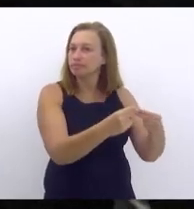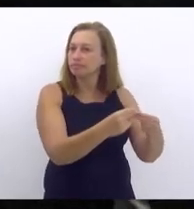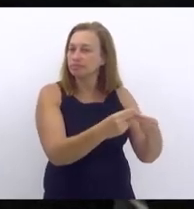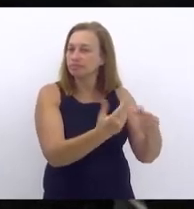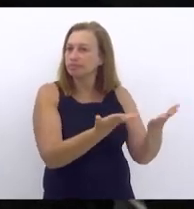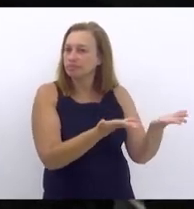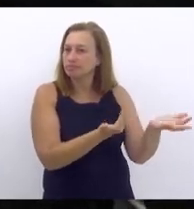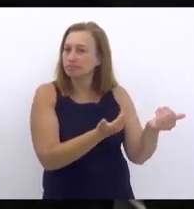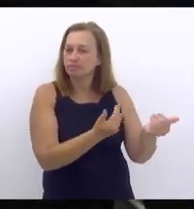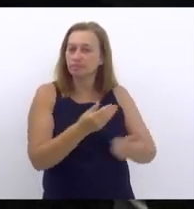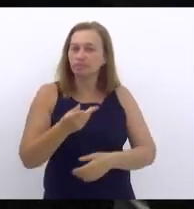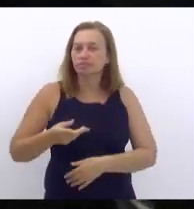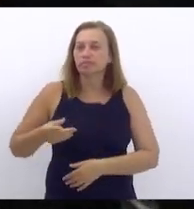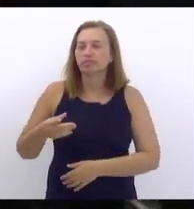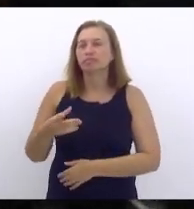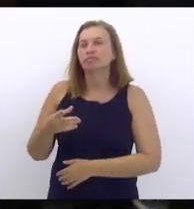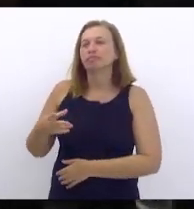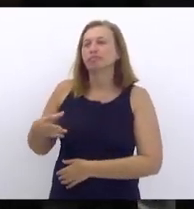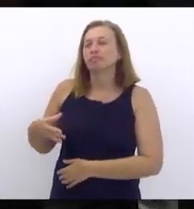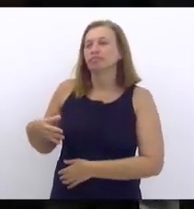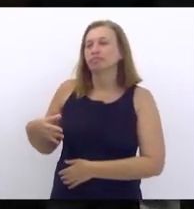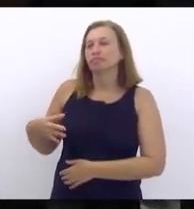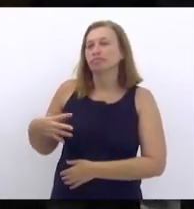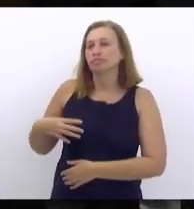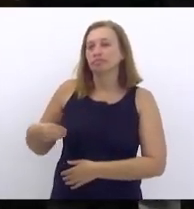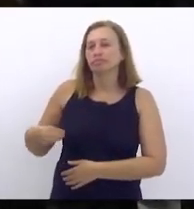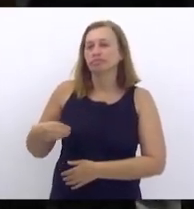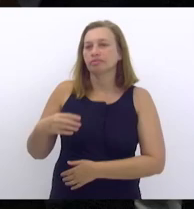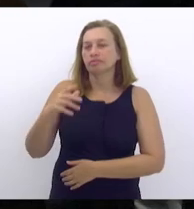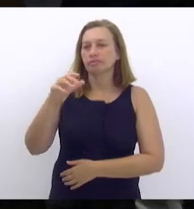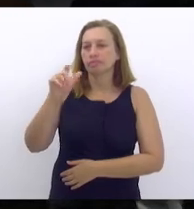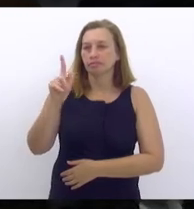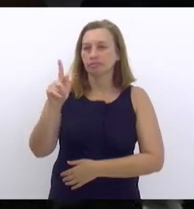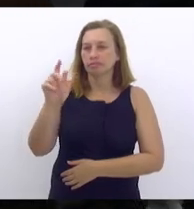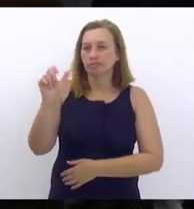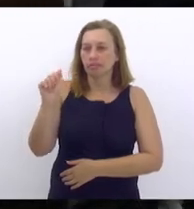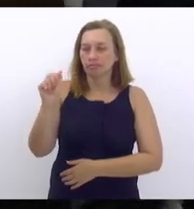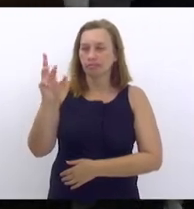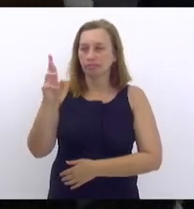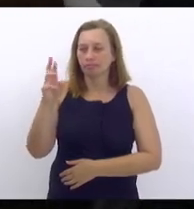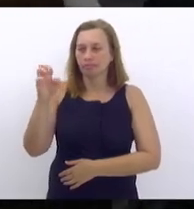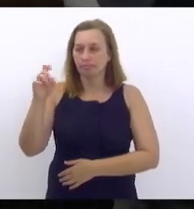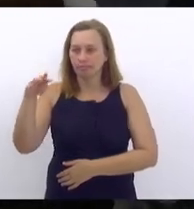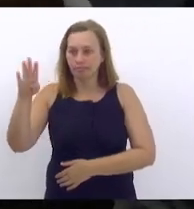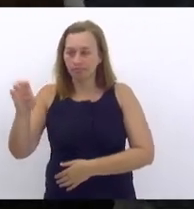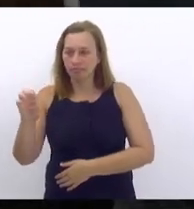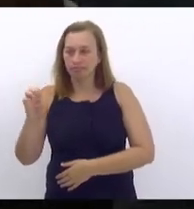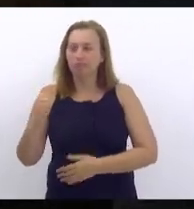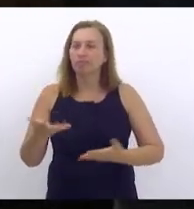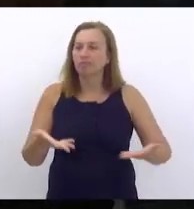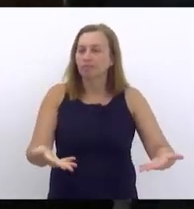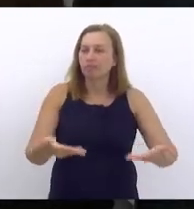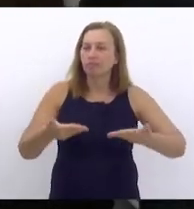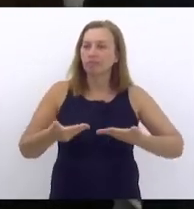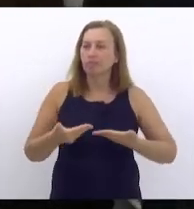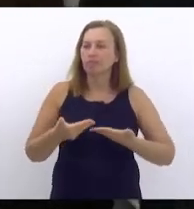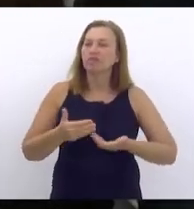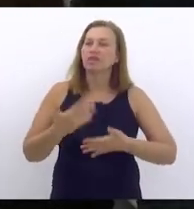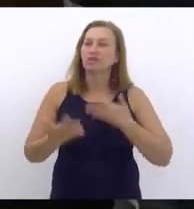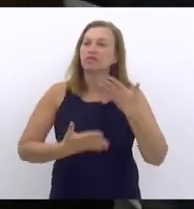jovem filha, Gabriela, de 7 anos, com um convite, trazendo um toque de alegria e